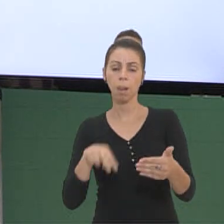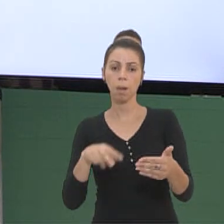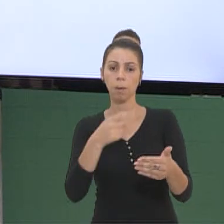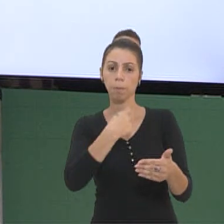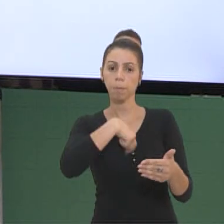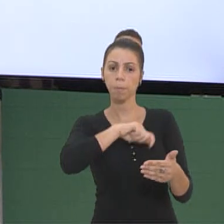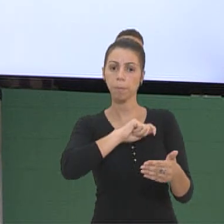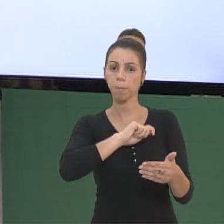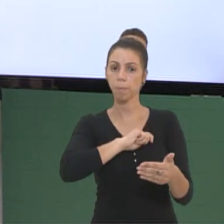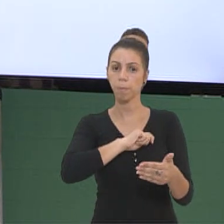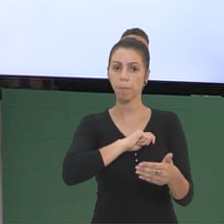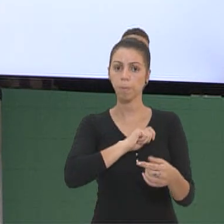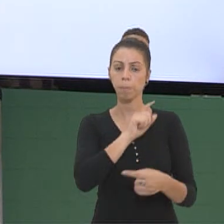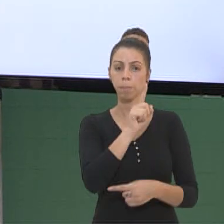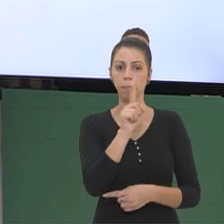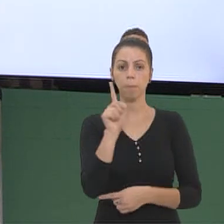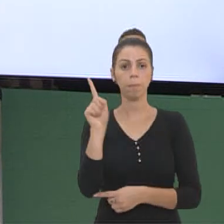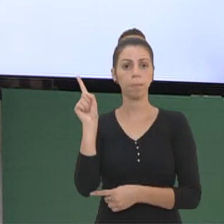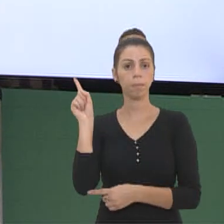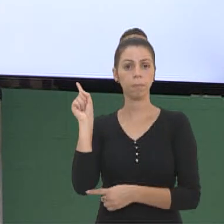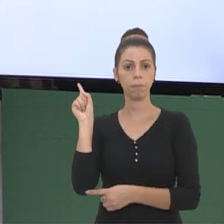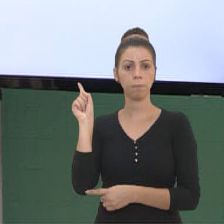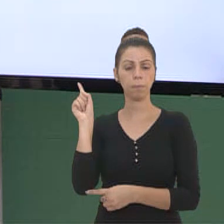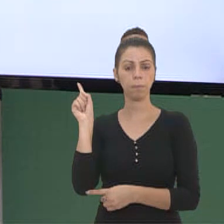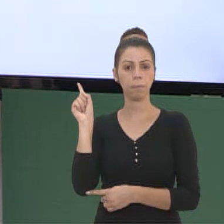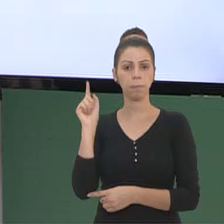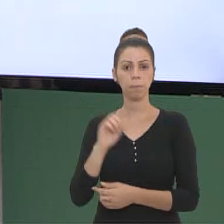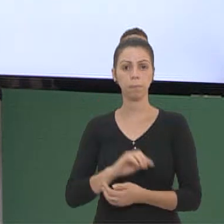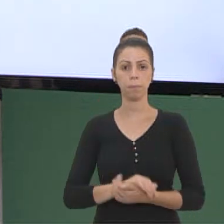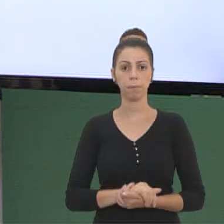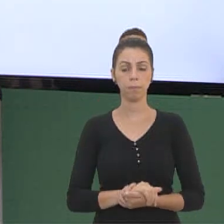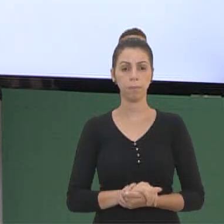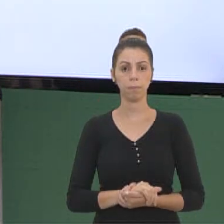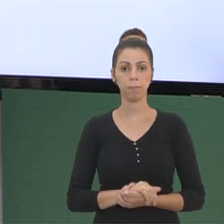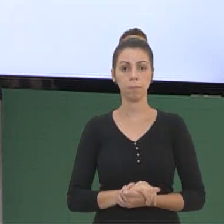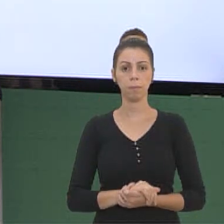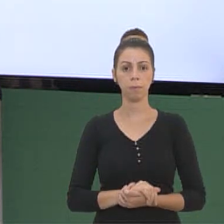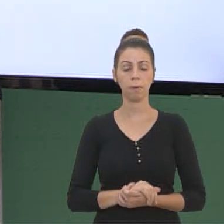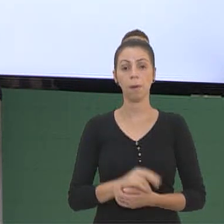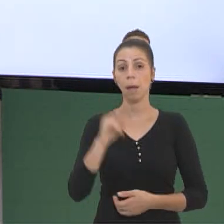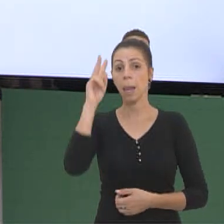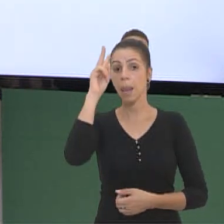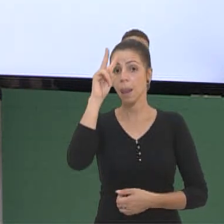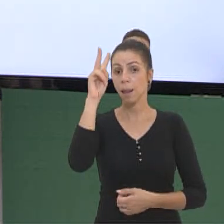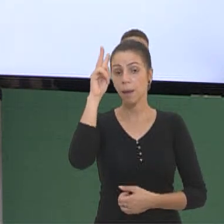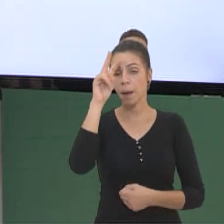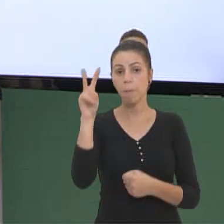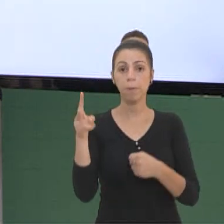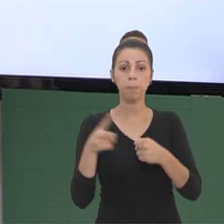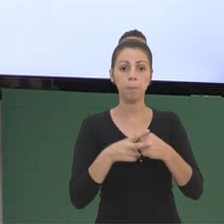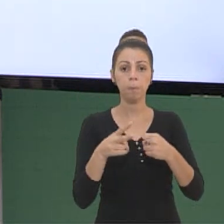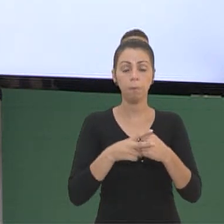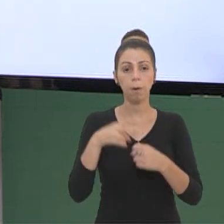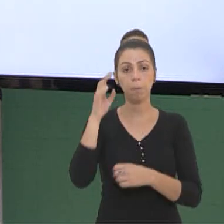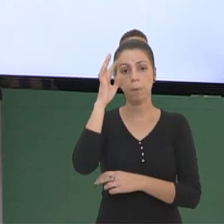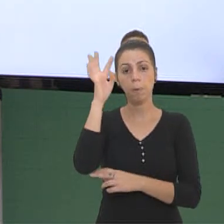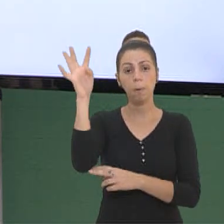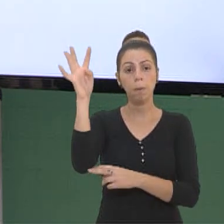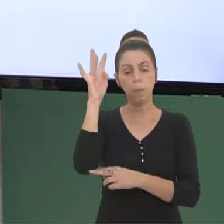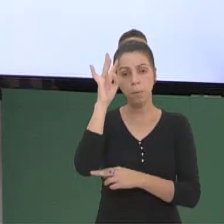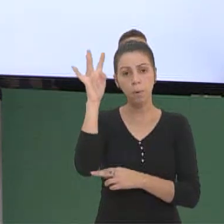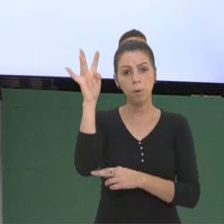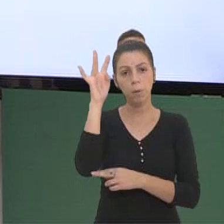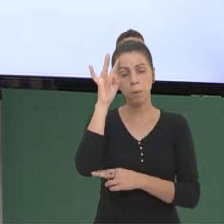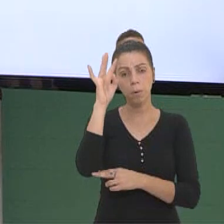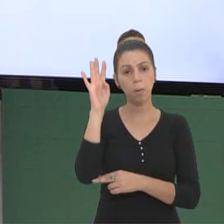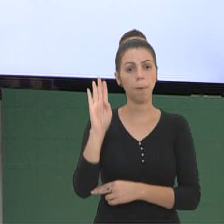no se olvide. Lembrem-se do verbo reflexivo, olvidar-se. No